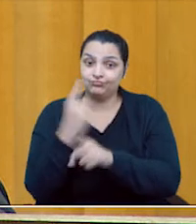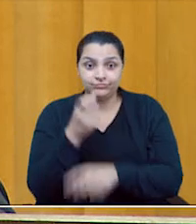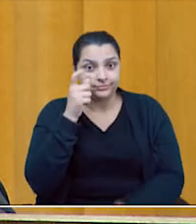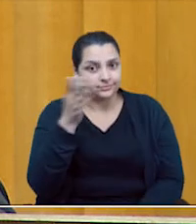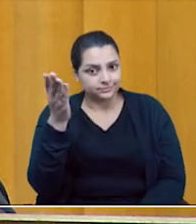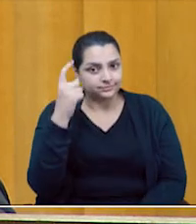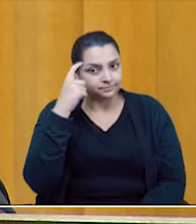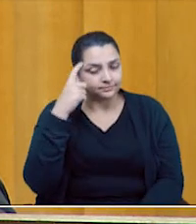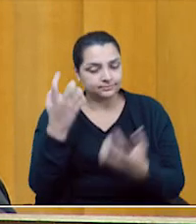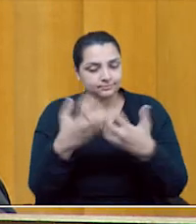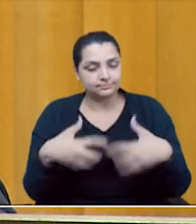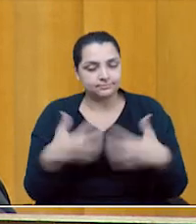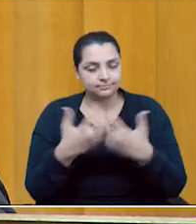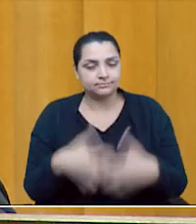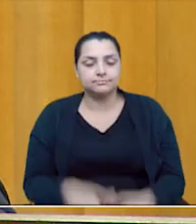sobre algumas coisas.